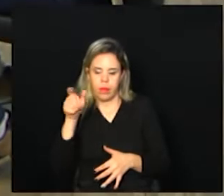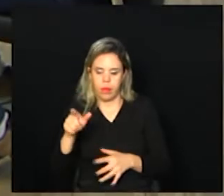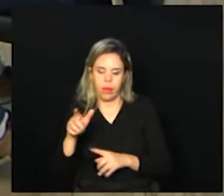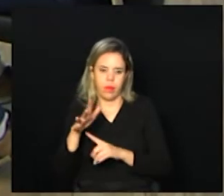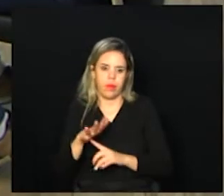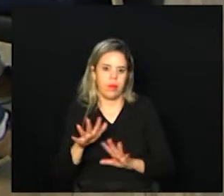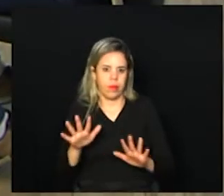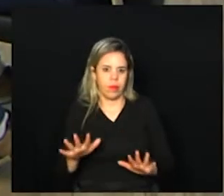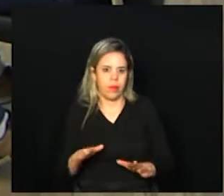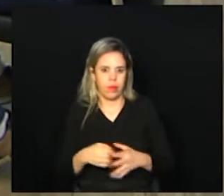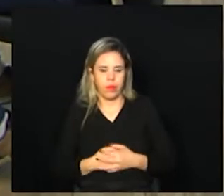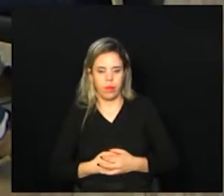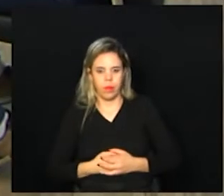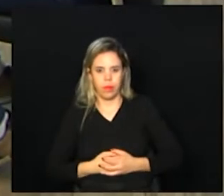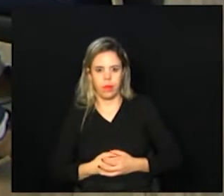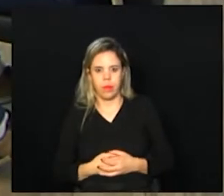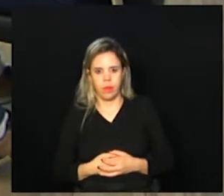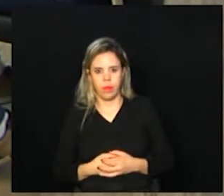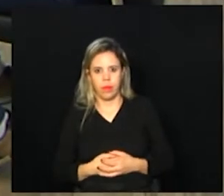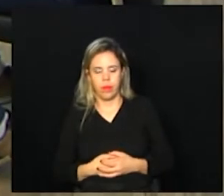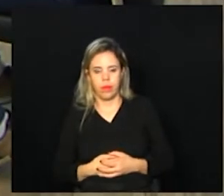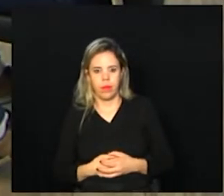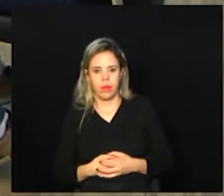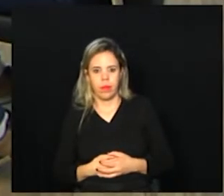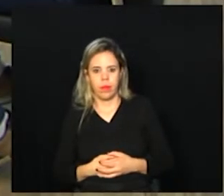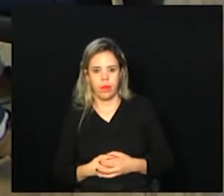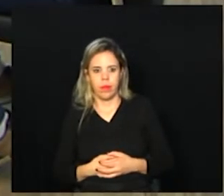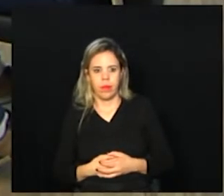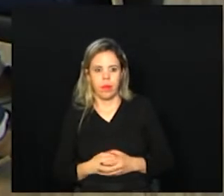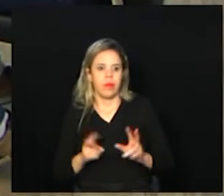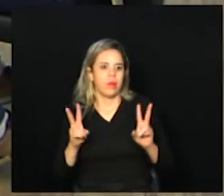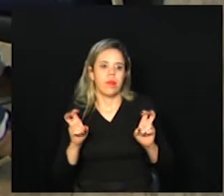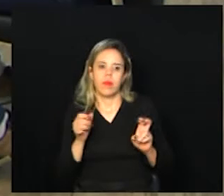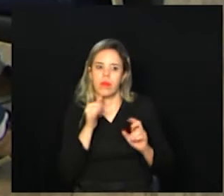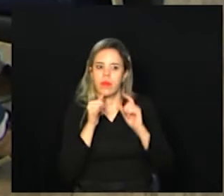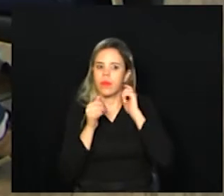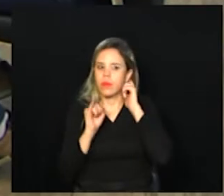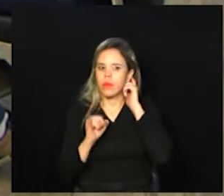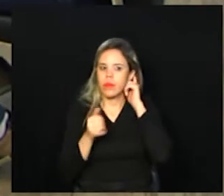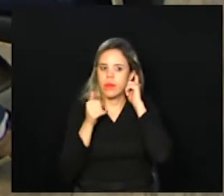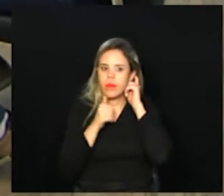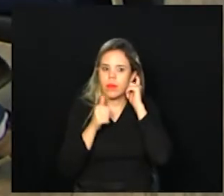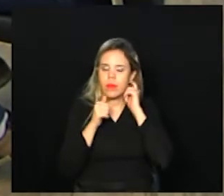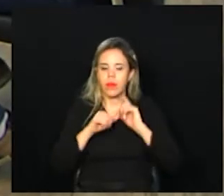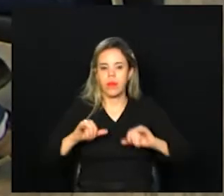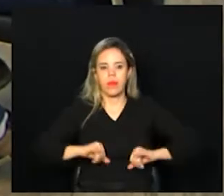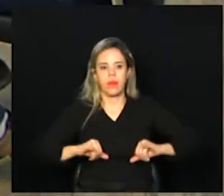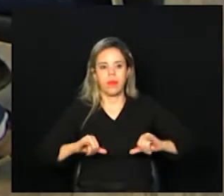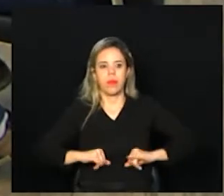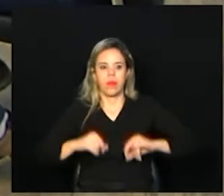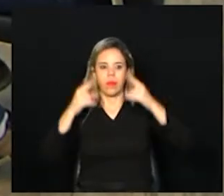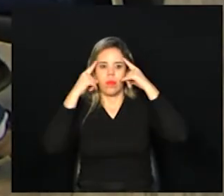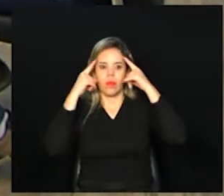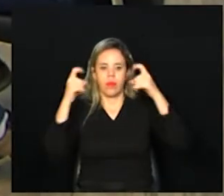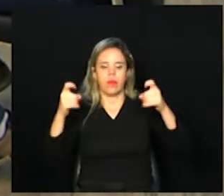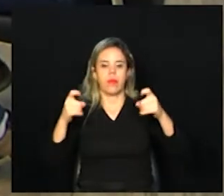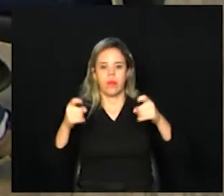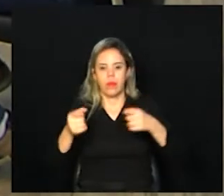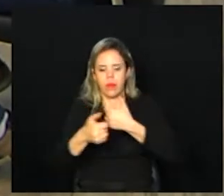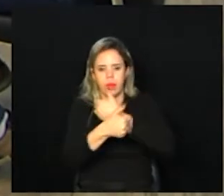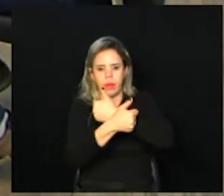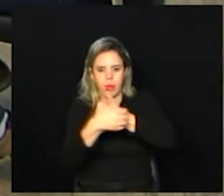Porque caso contrário, ela não vai fazer. Mas sobre este assunto, se a mulher ela sofrer a violência moral,